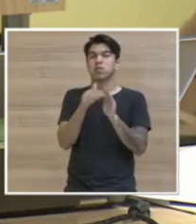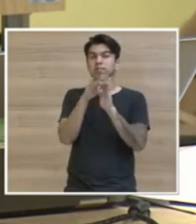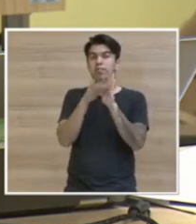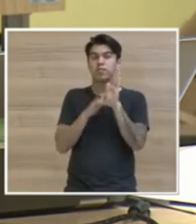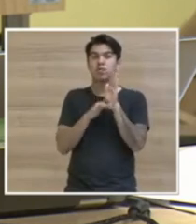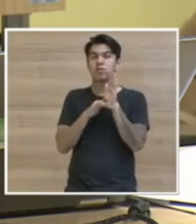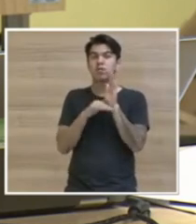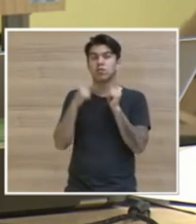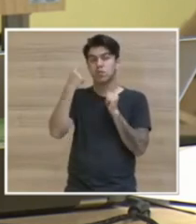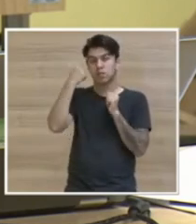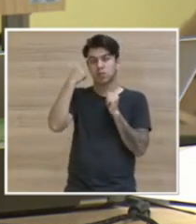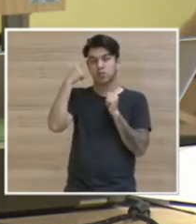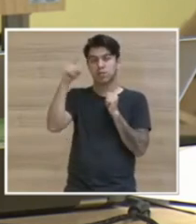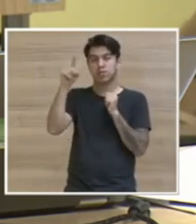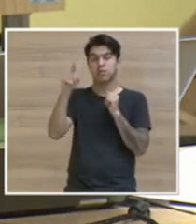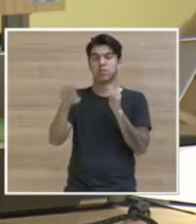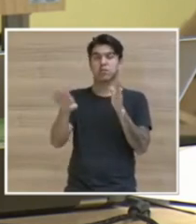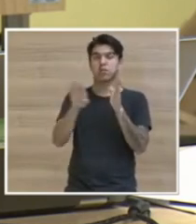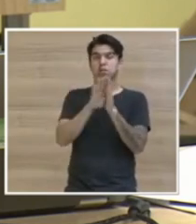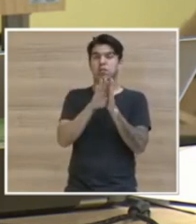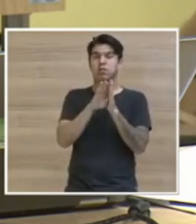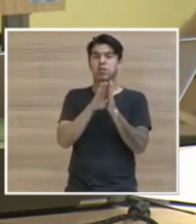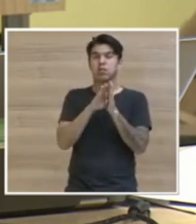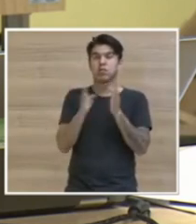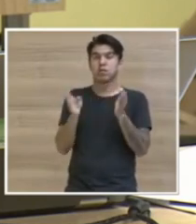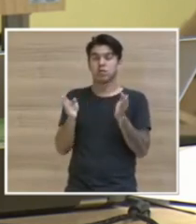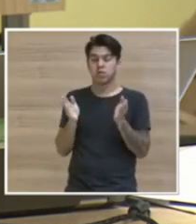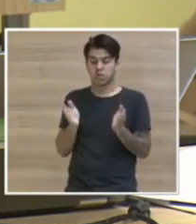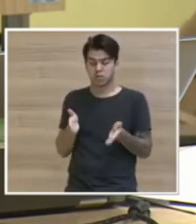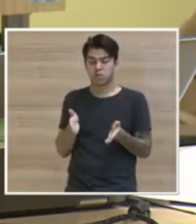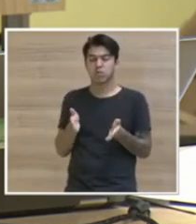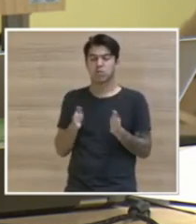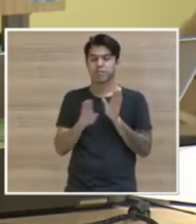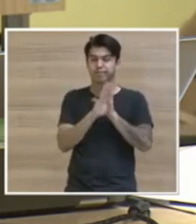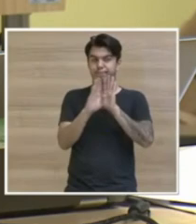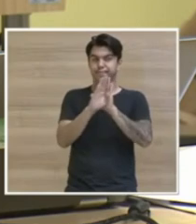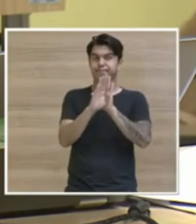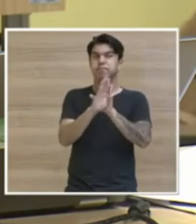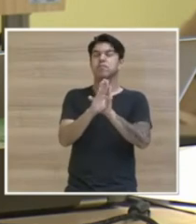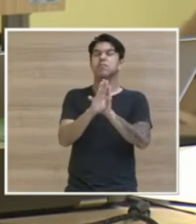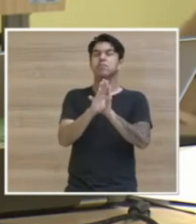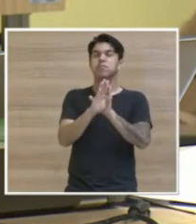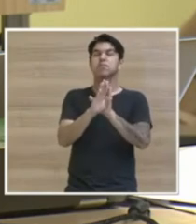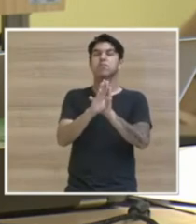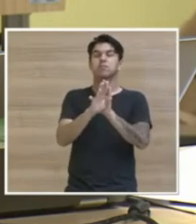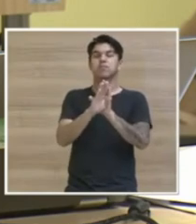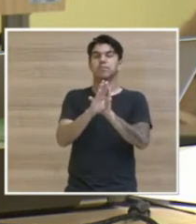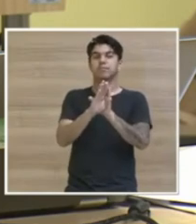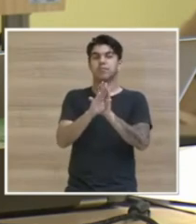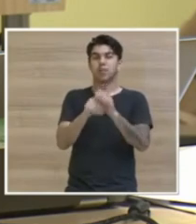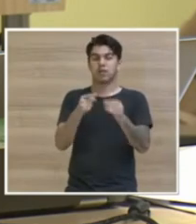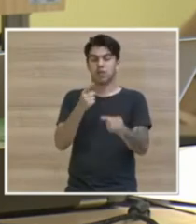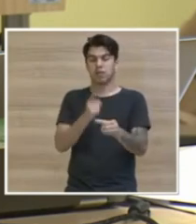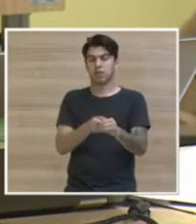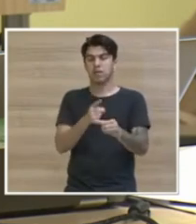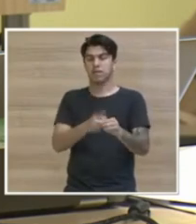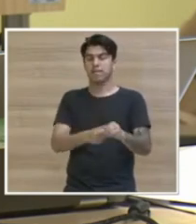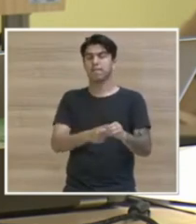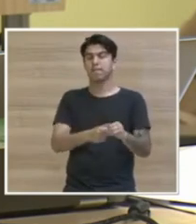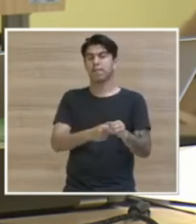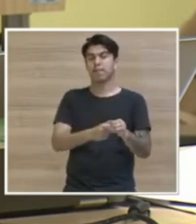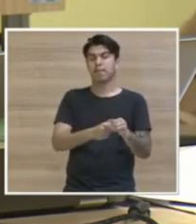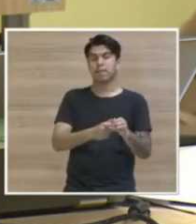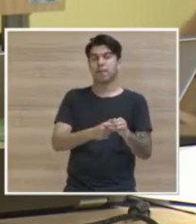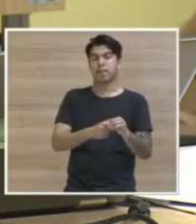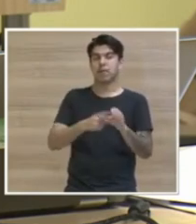tempo previsto. Então, isso vem a ajudá-los e também ajudar no sentido de que o município possa, então,